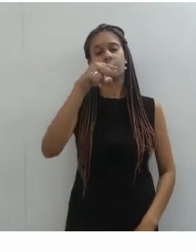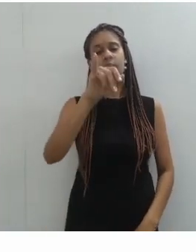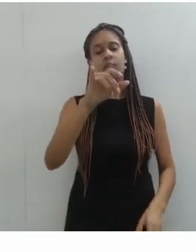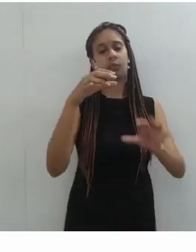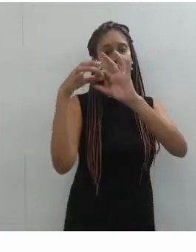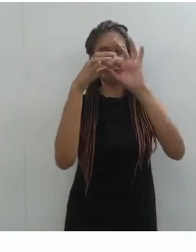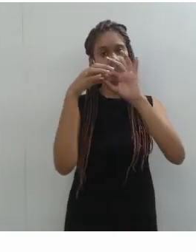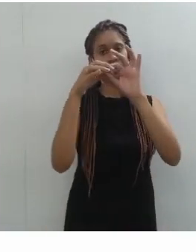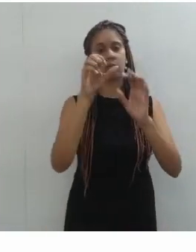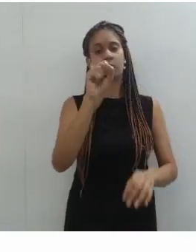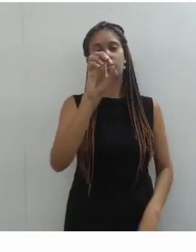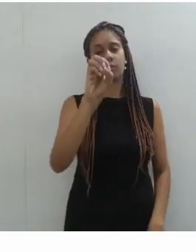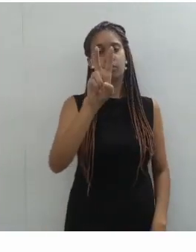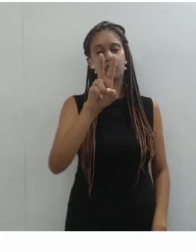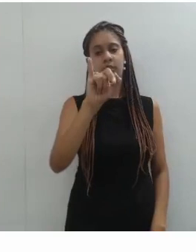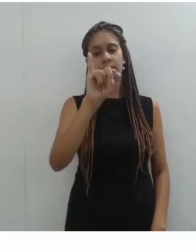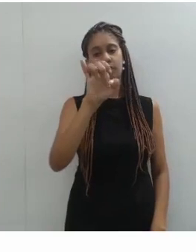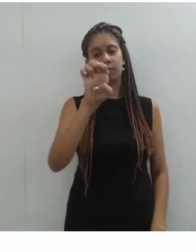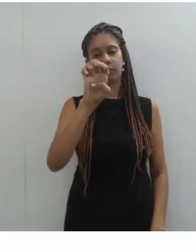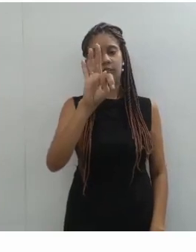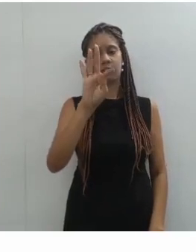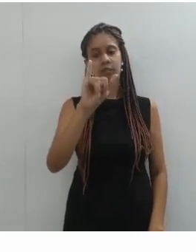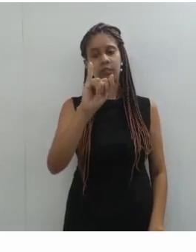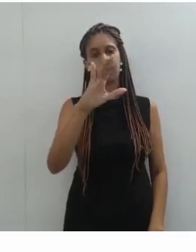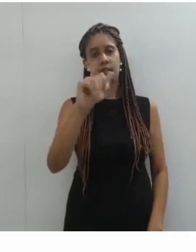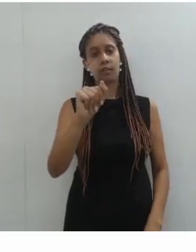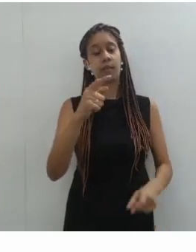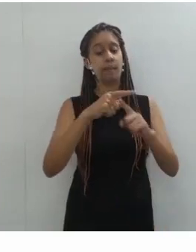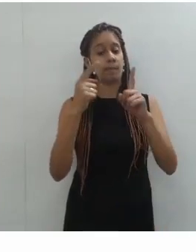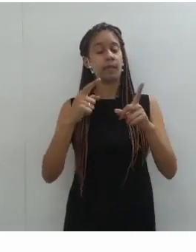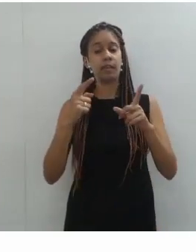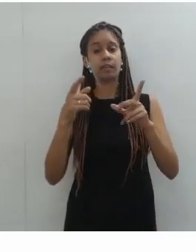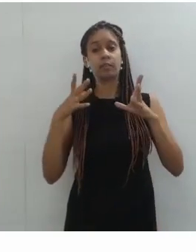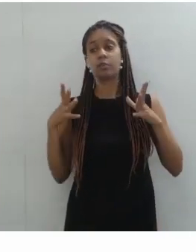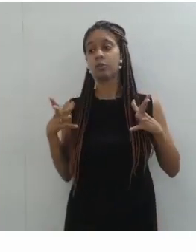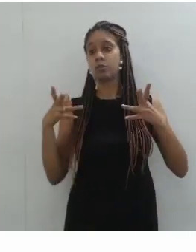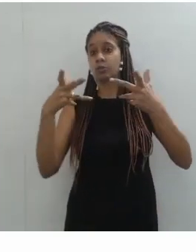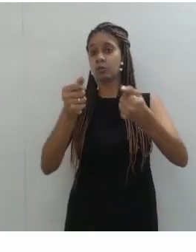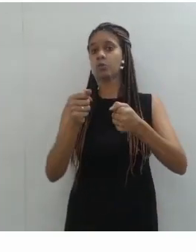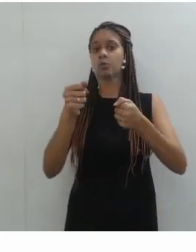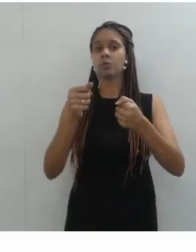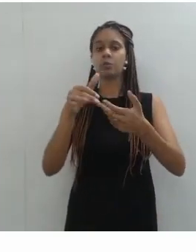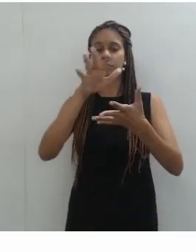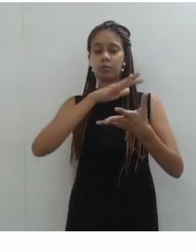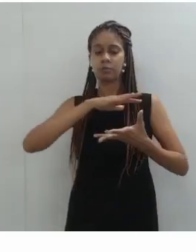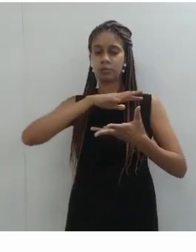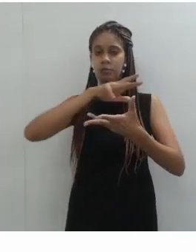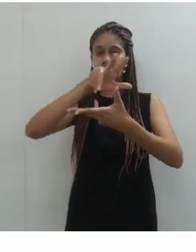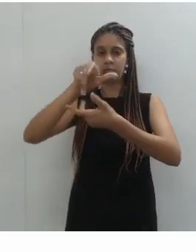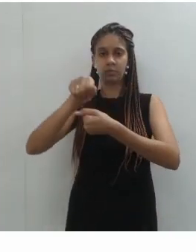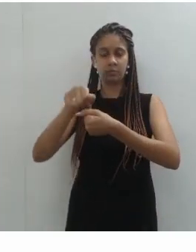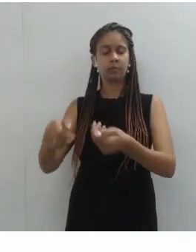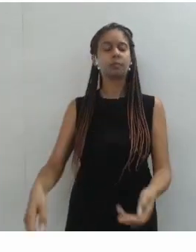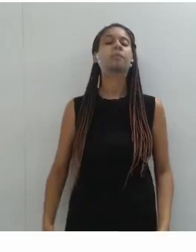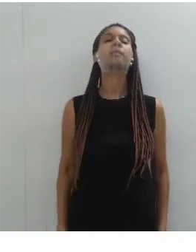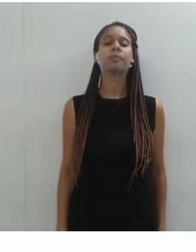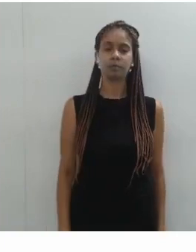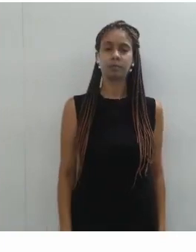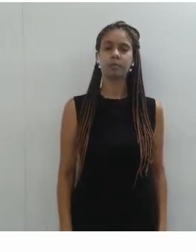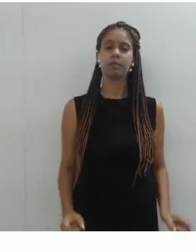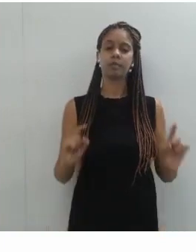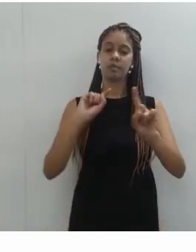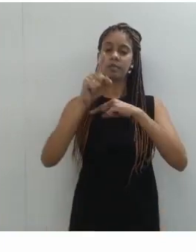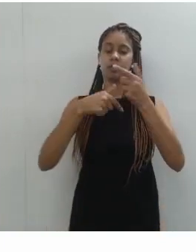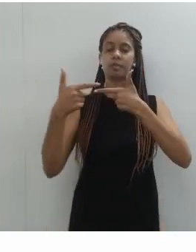Estados Unidos da América, mas sim para todo o planeta. Essa disputa de poderes entre essas duas potências pós